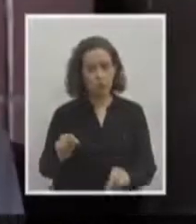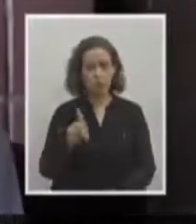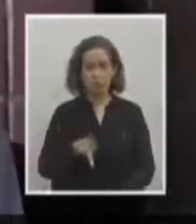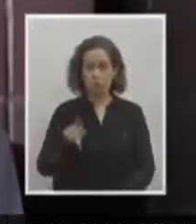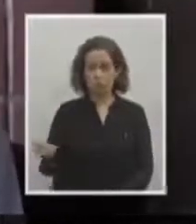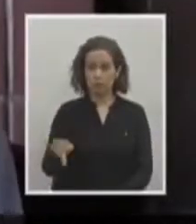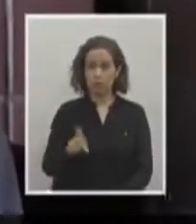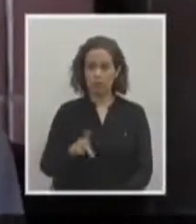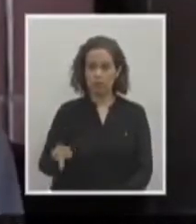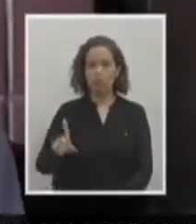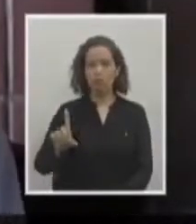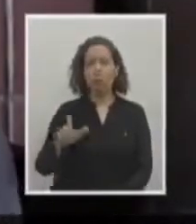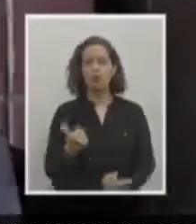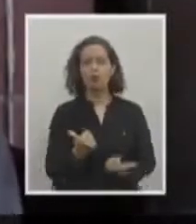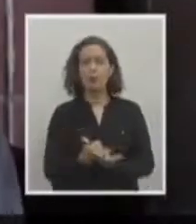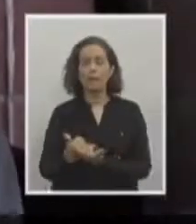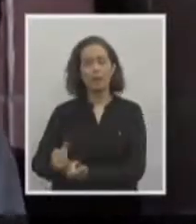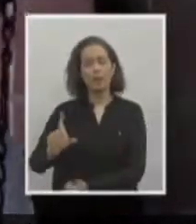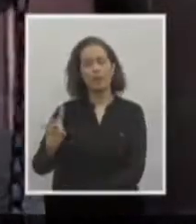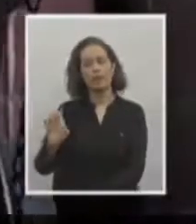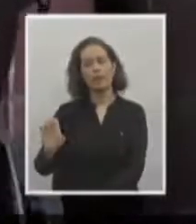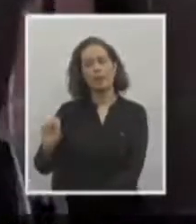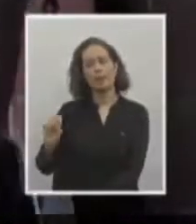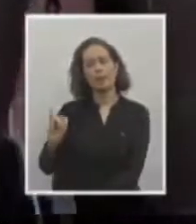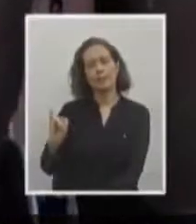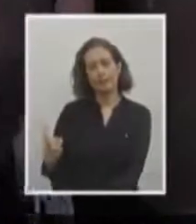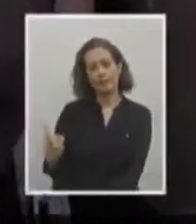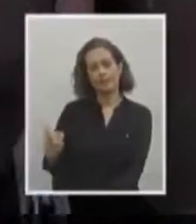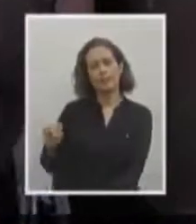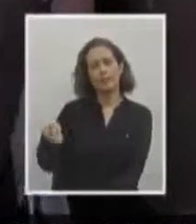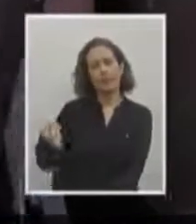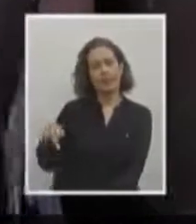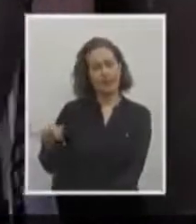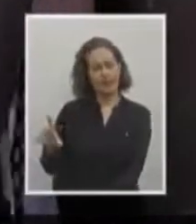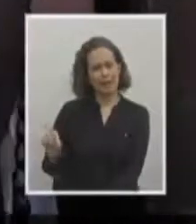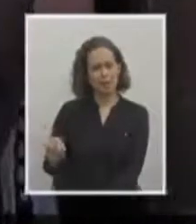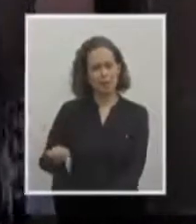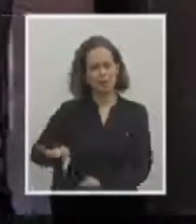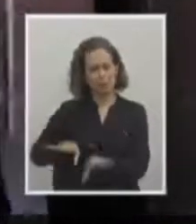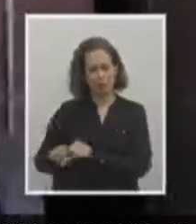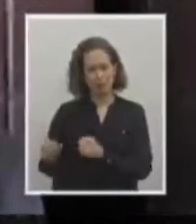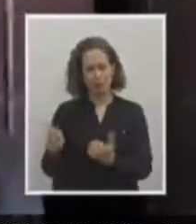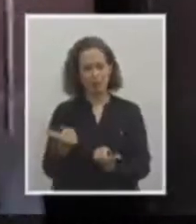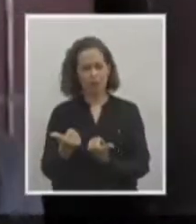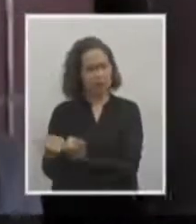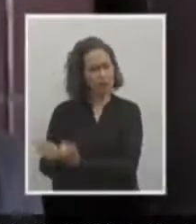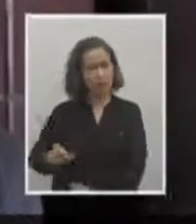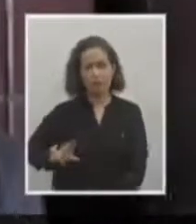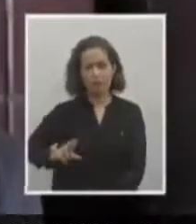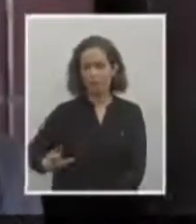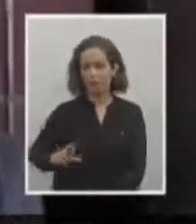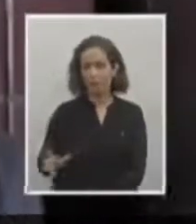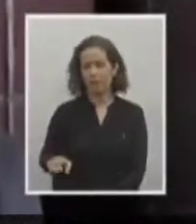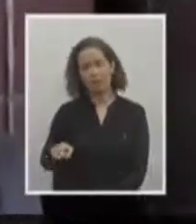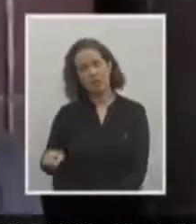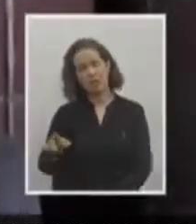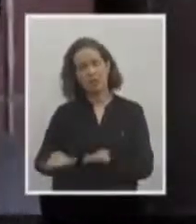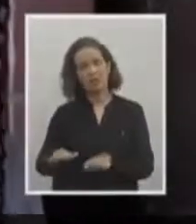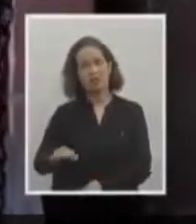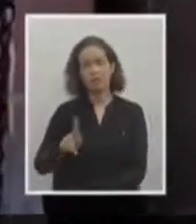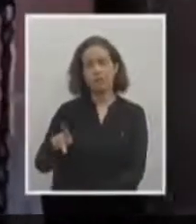função de apoio, ele não é formado em apoio. A maioria deles é também professor de história,